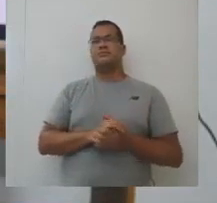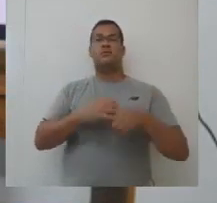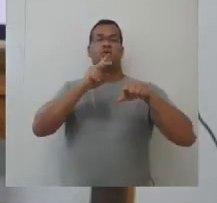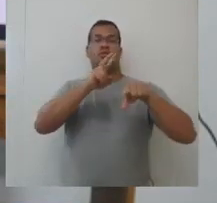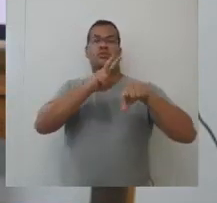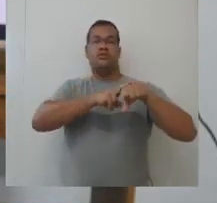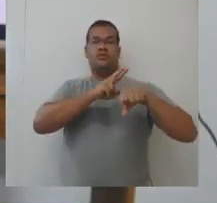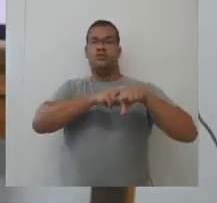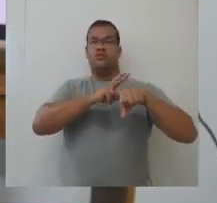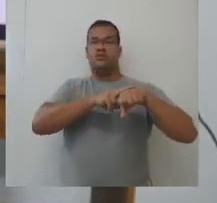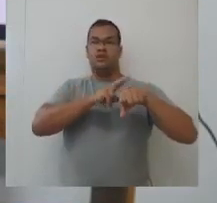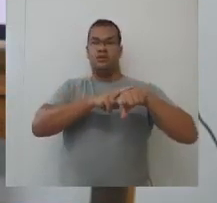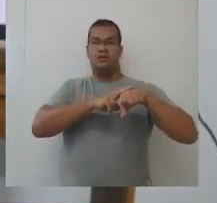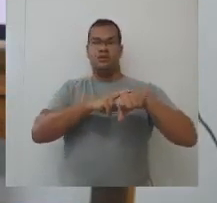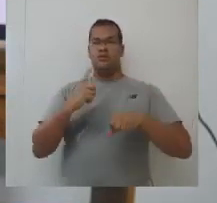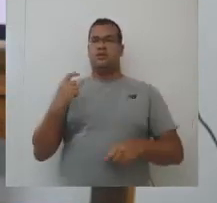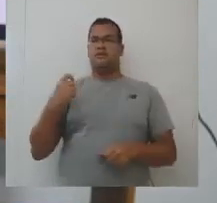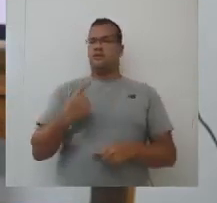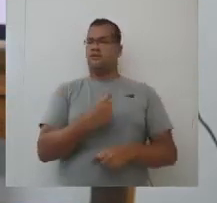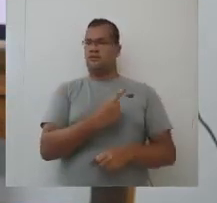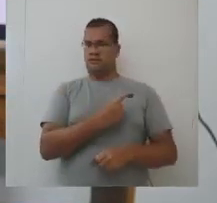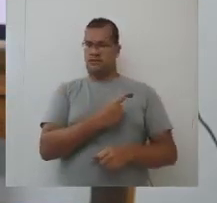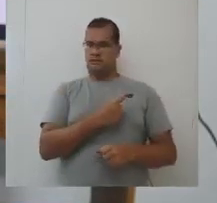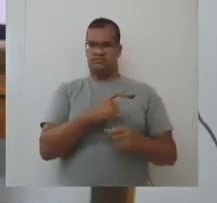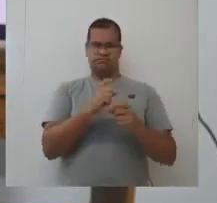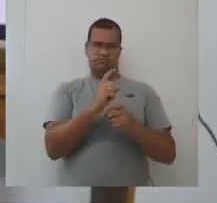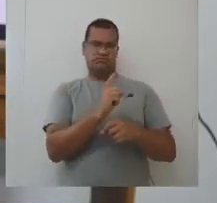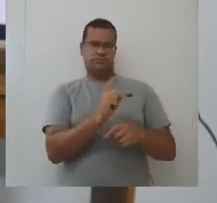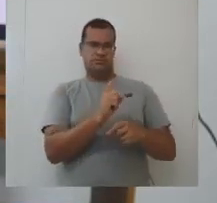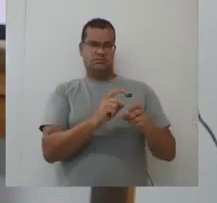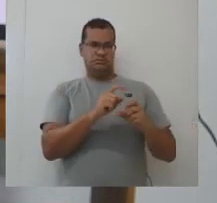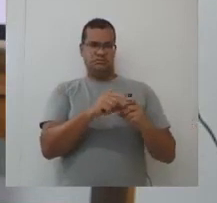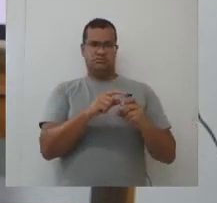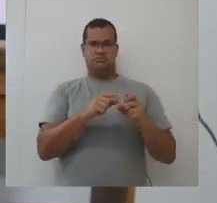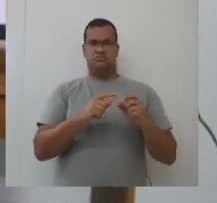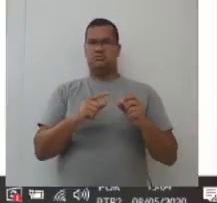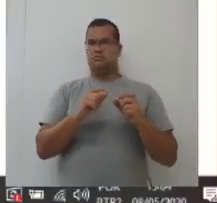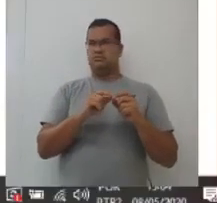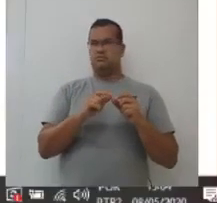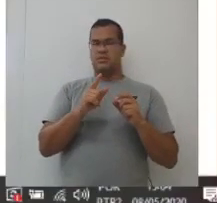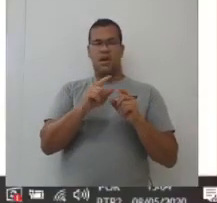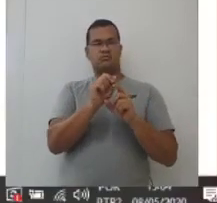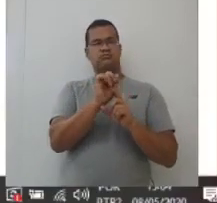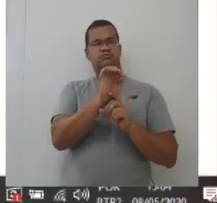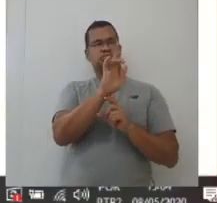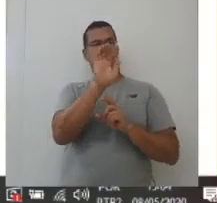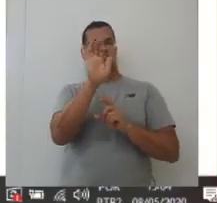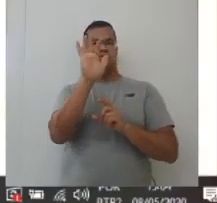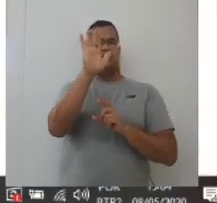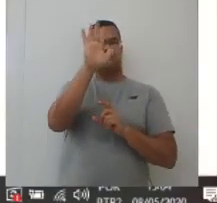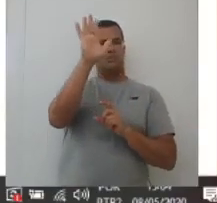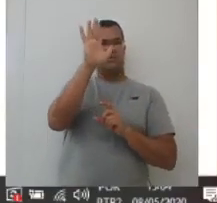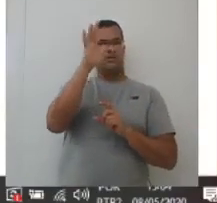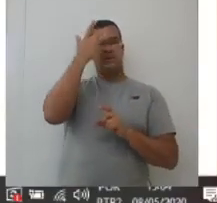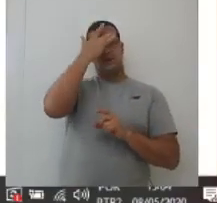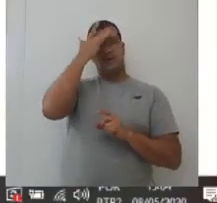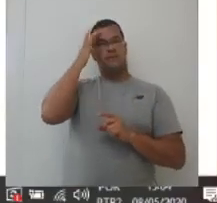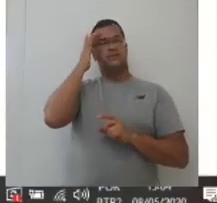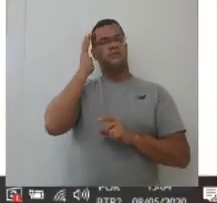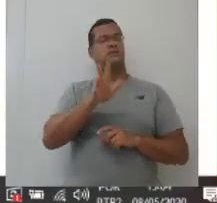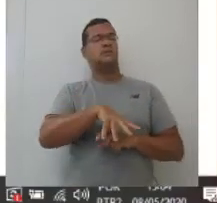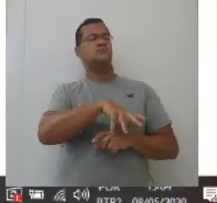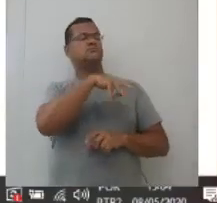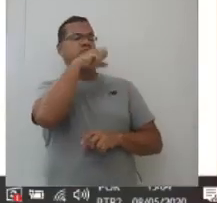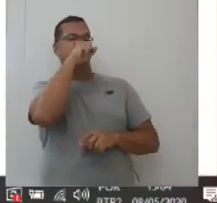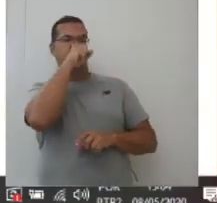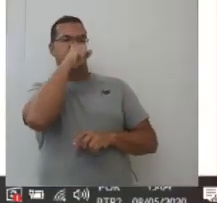Vidro de perfume aberto, vapor do perfume e pessoa que aspira o